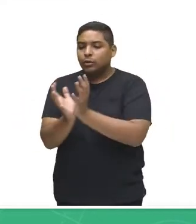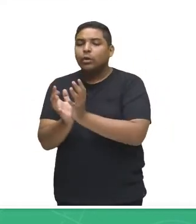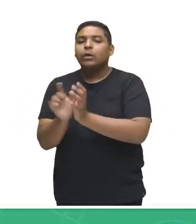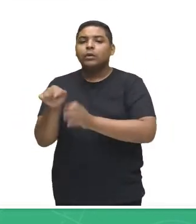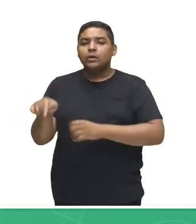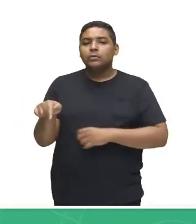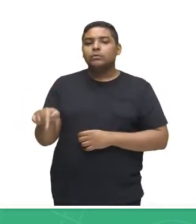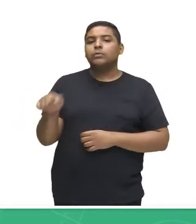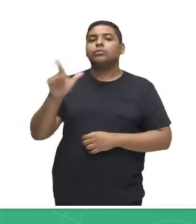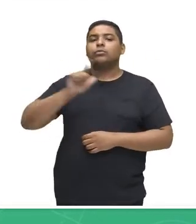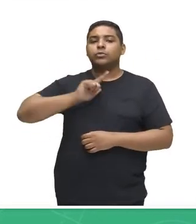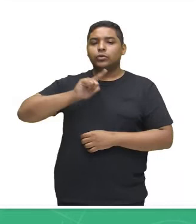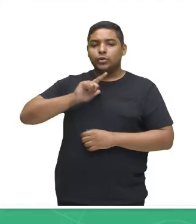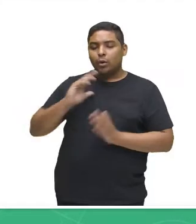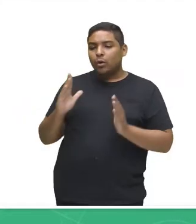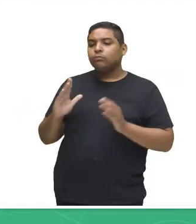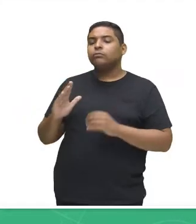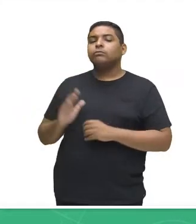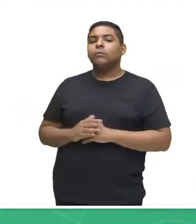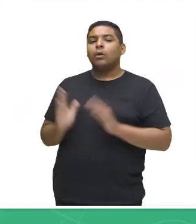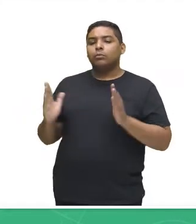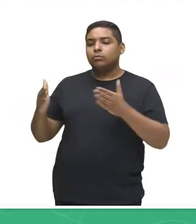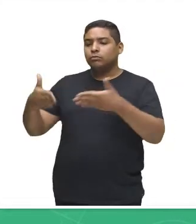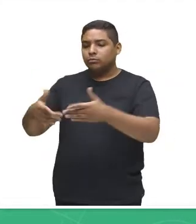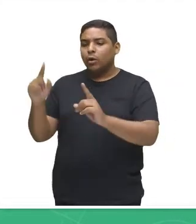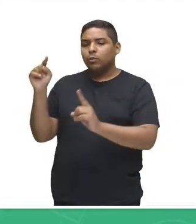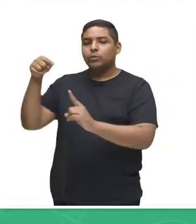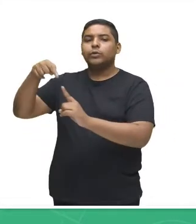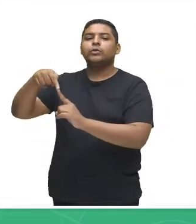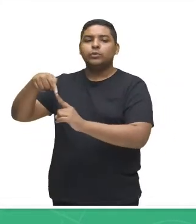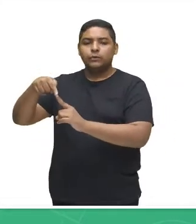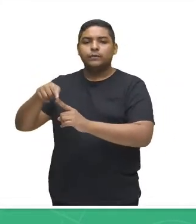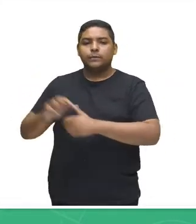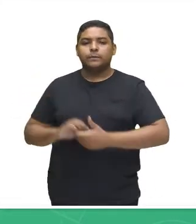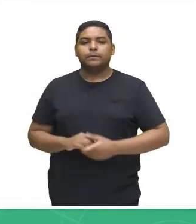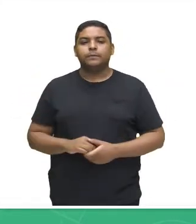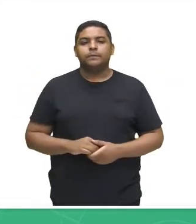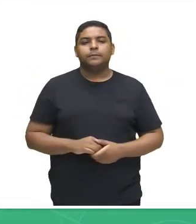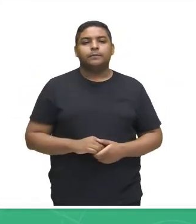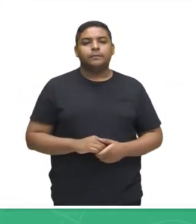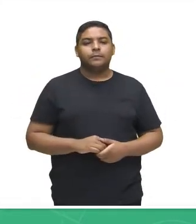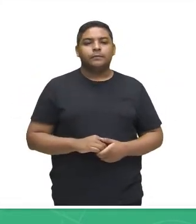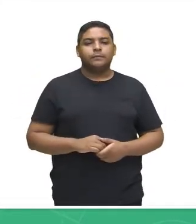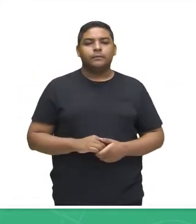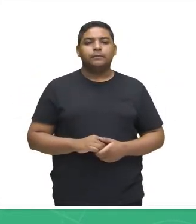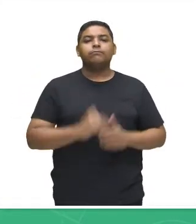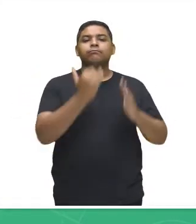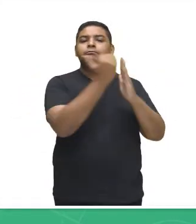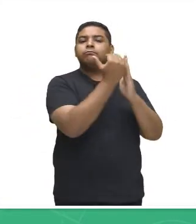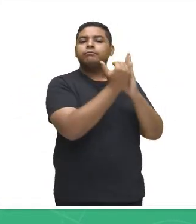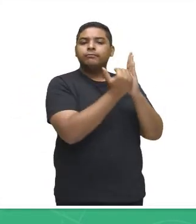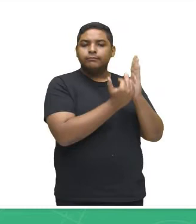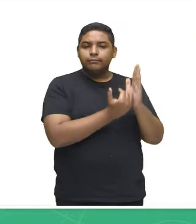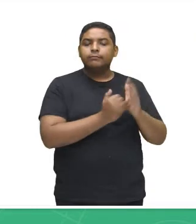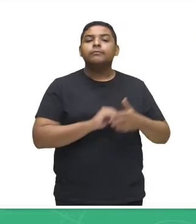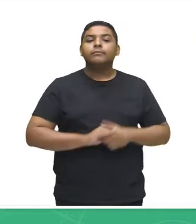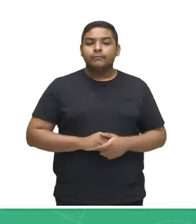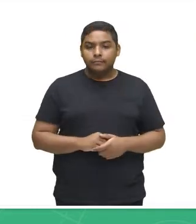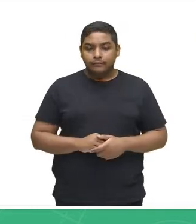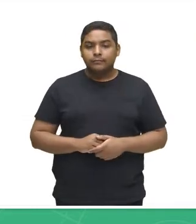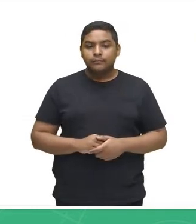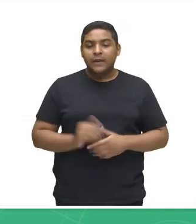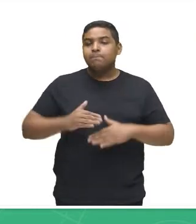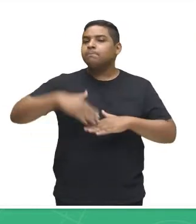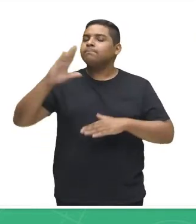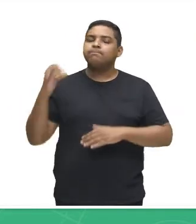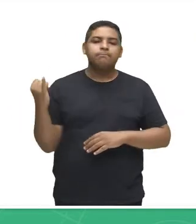função específica para aquele grupo. Certo? Vamos voltar lá aos nossos tópicos, por favor. Olha aí. Uma das coisas mais importantes